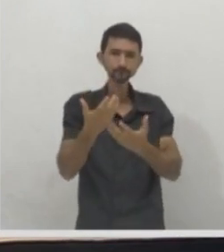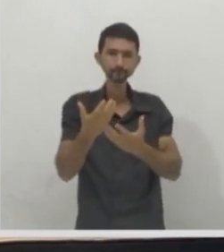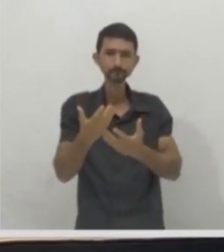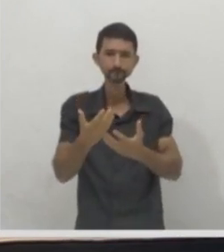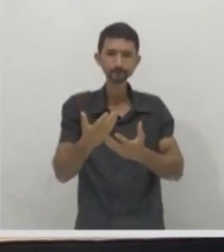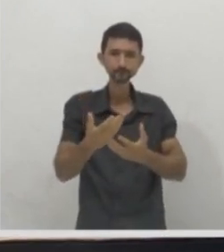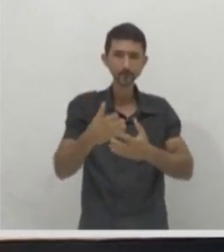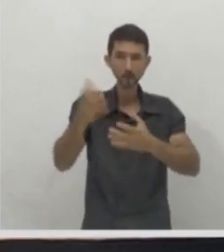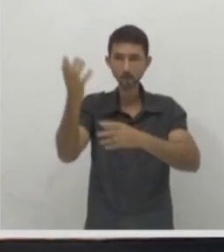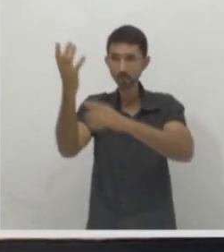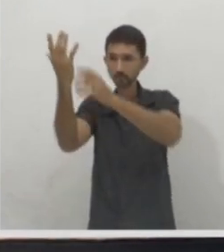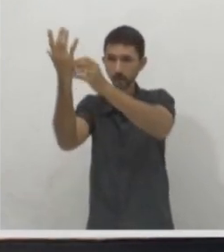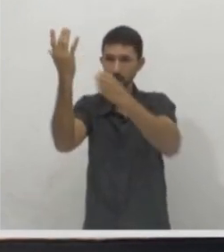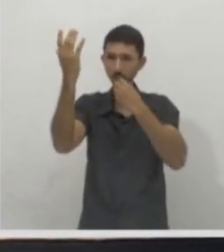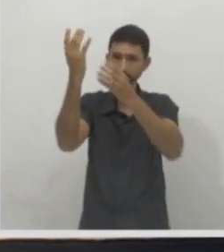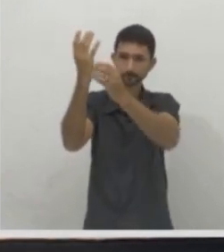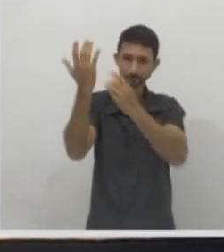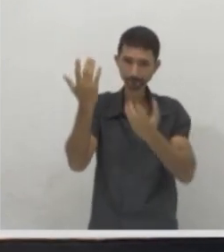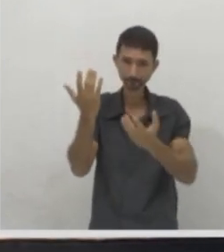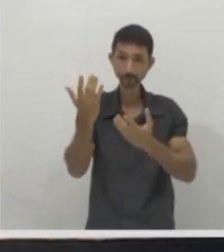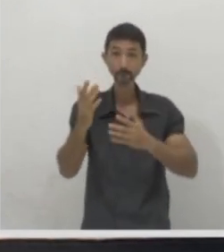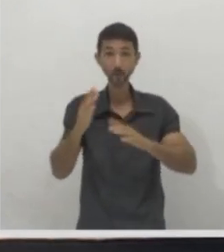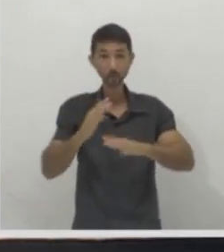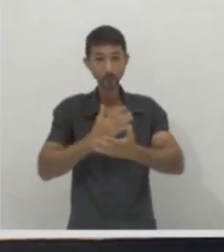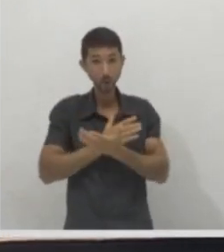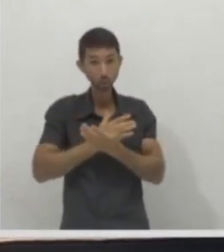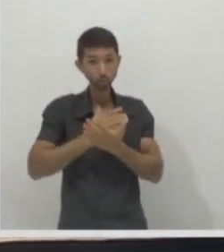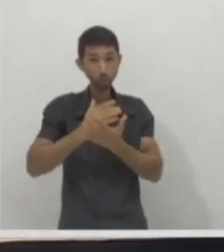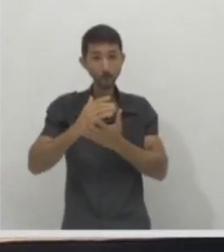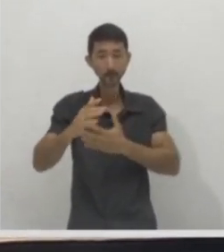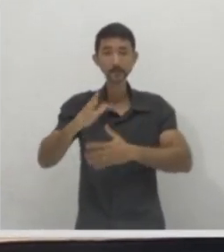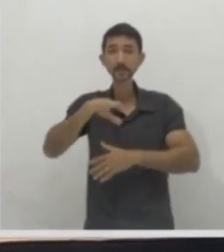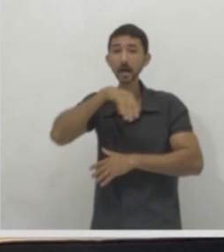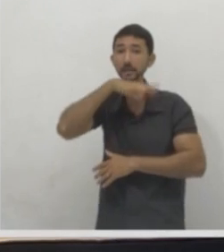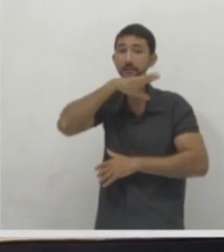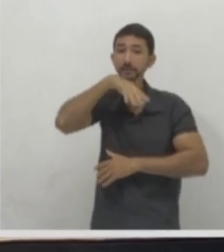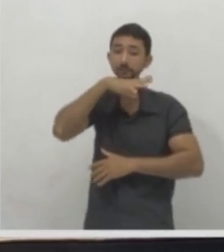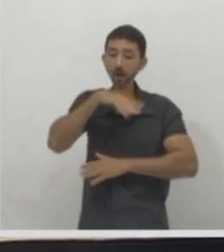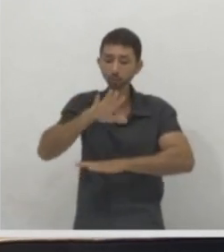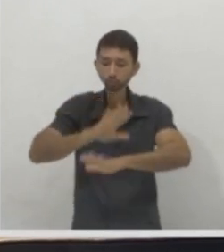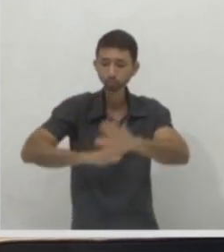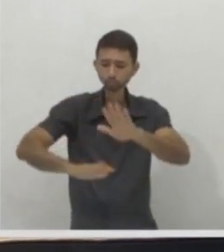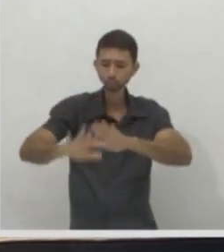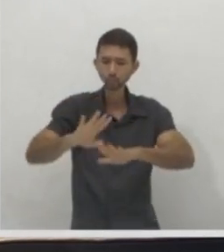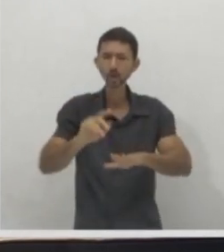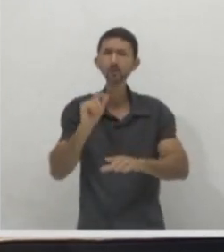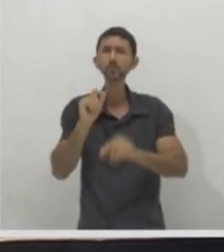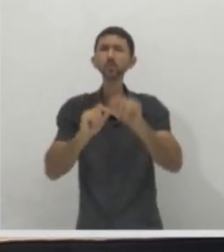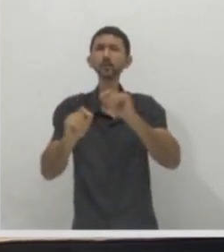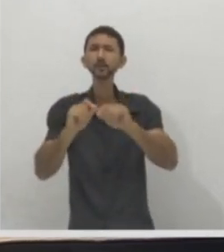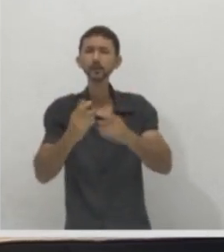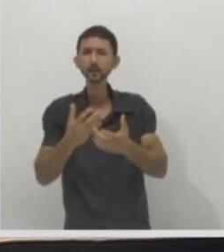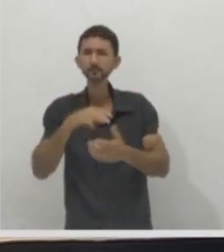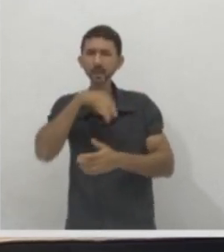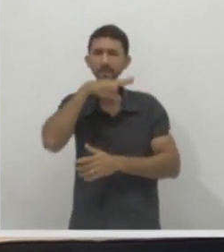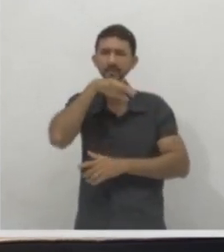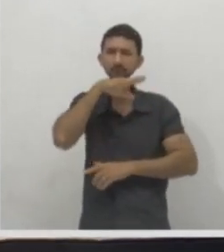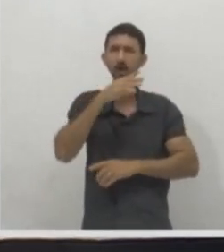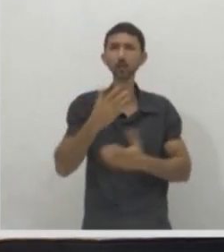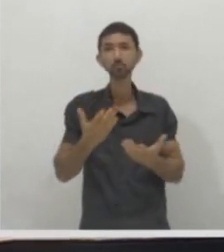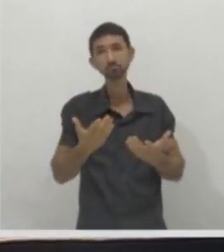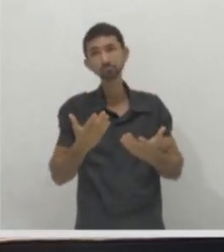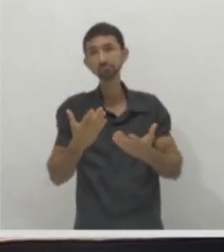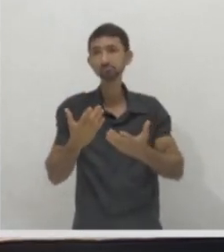vão começar a ser domesticados aos primeiros animais. Quais os animais? Certamente, né, a gente